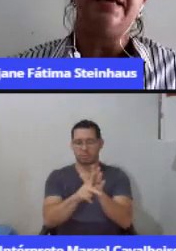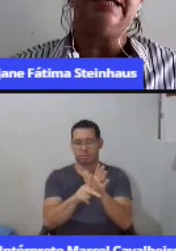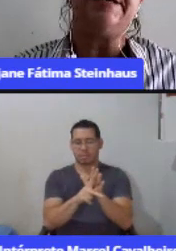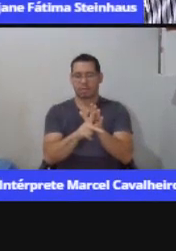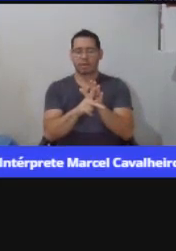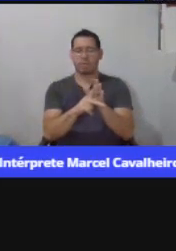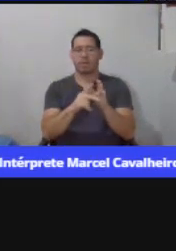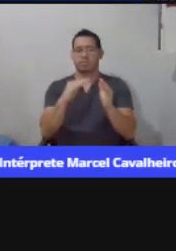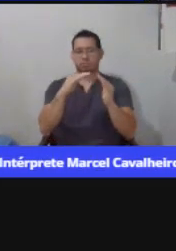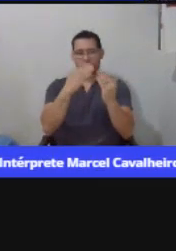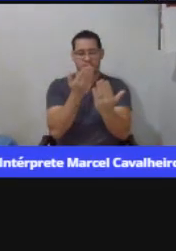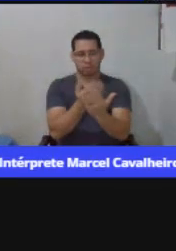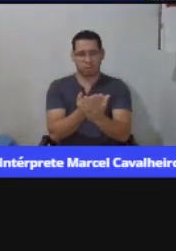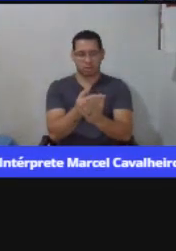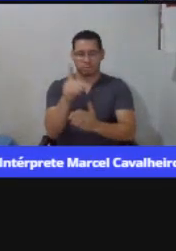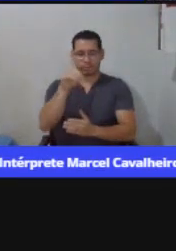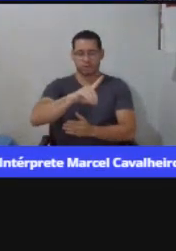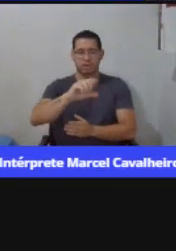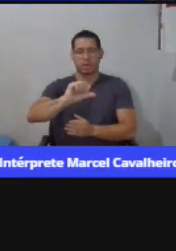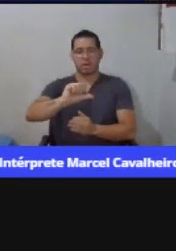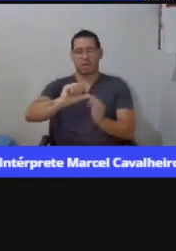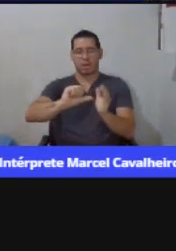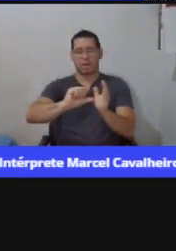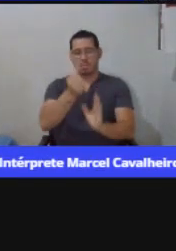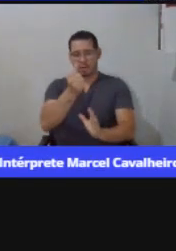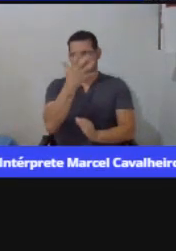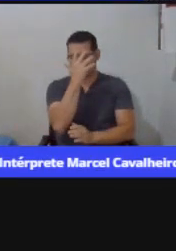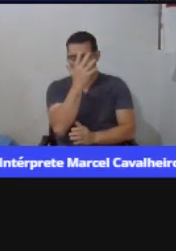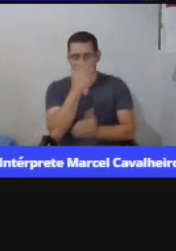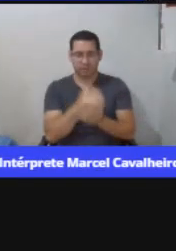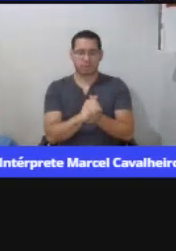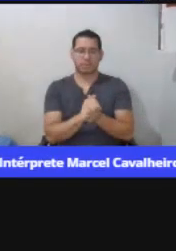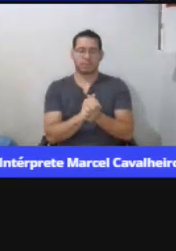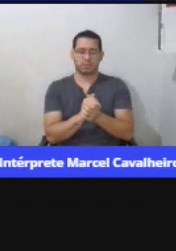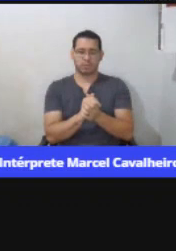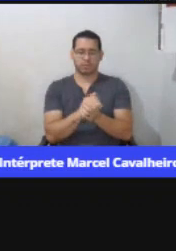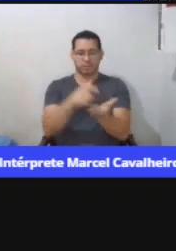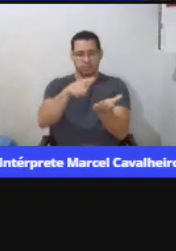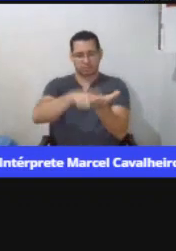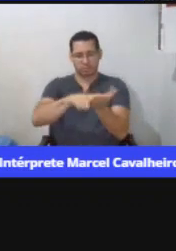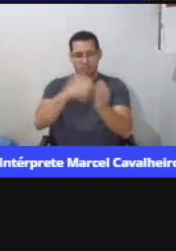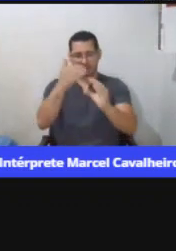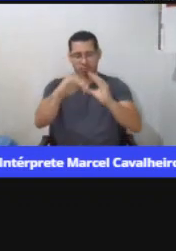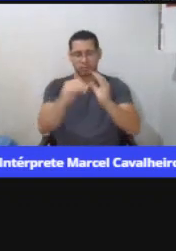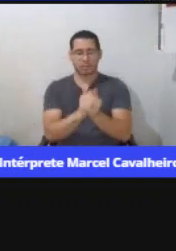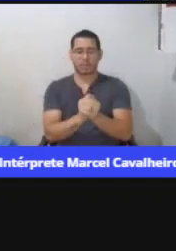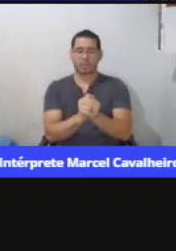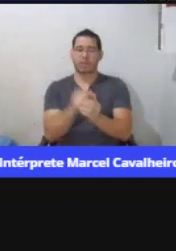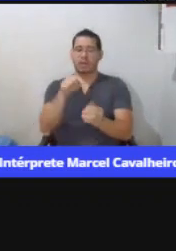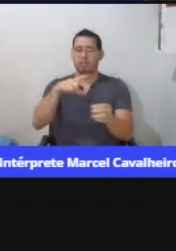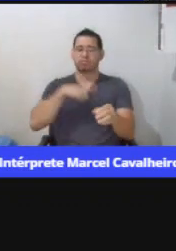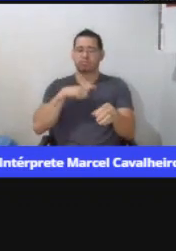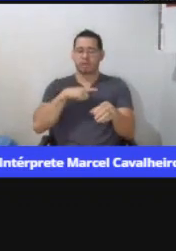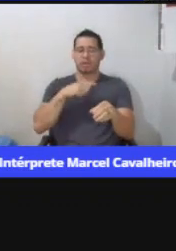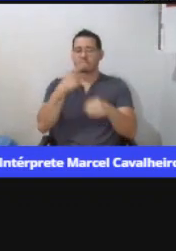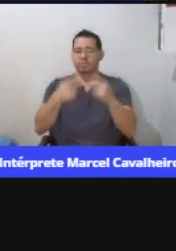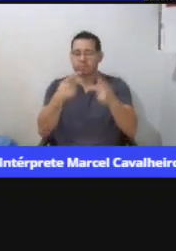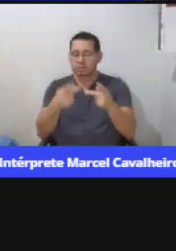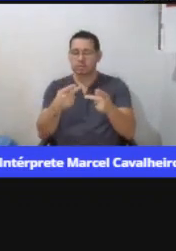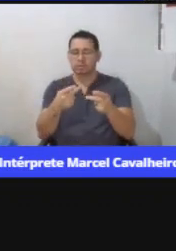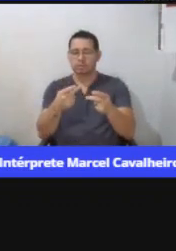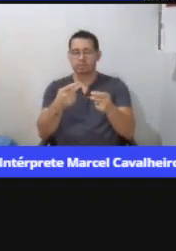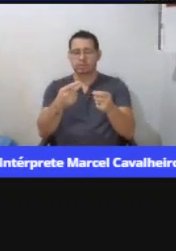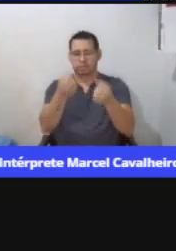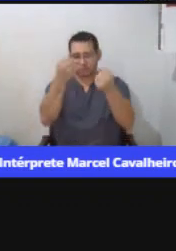uma CI que fala sobre exatamente a formação, com todas